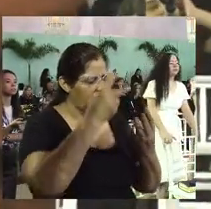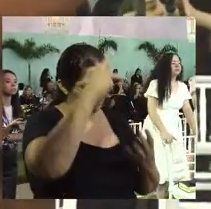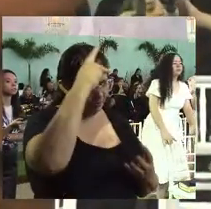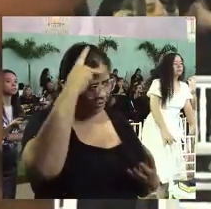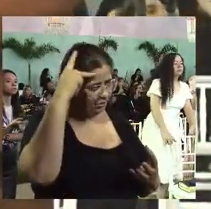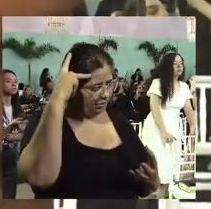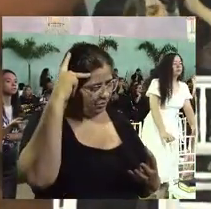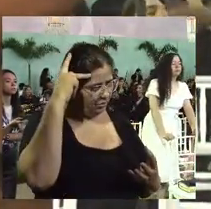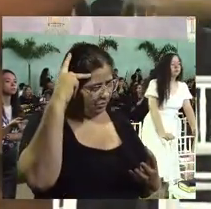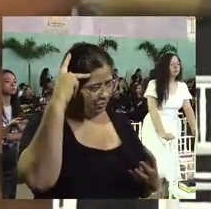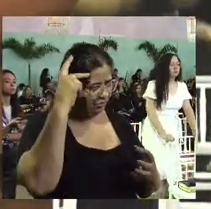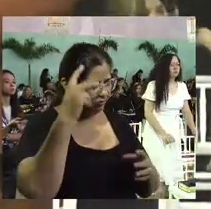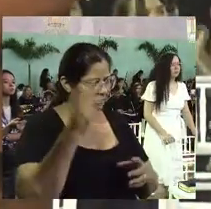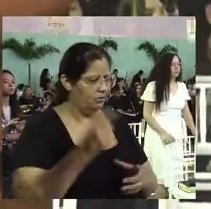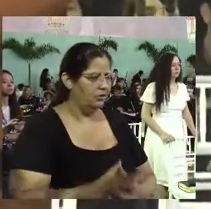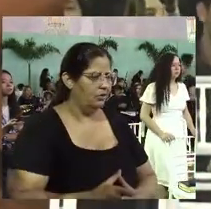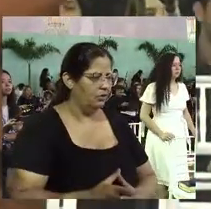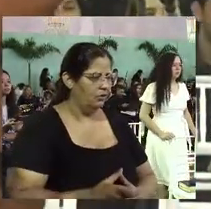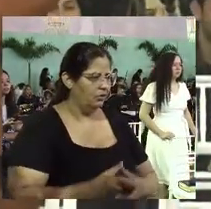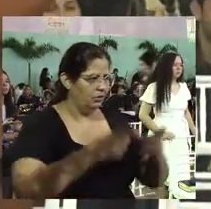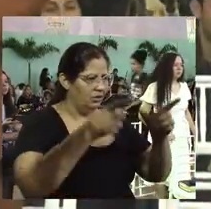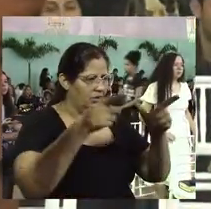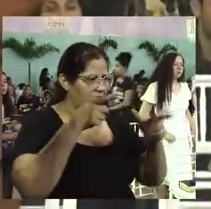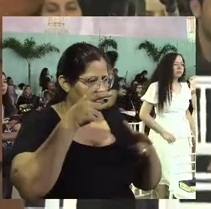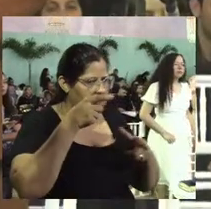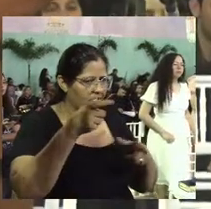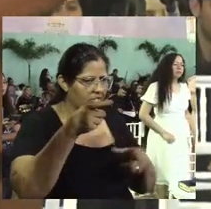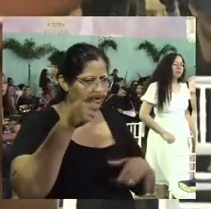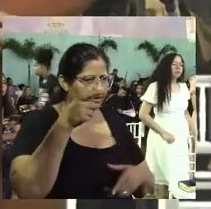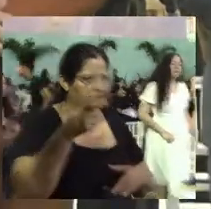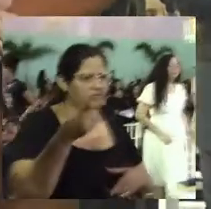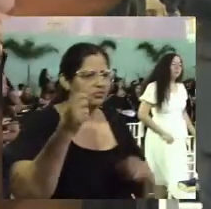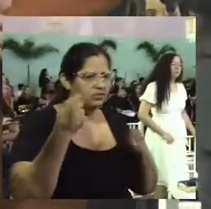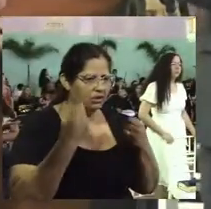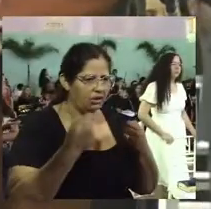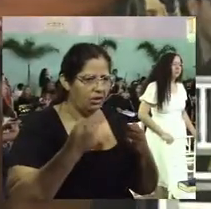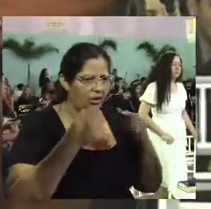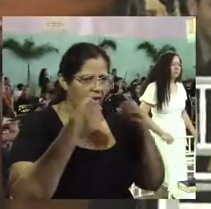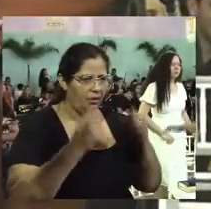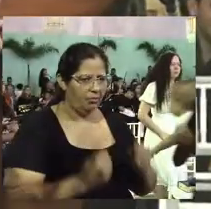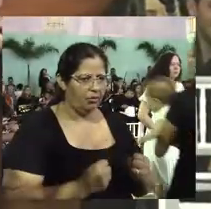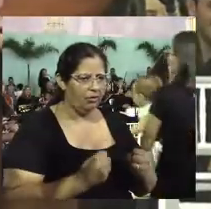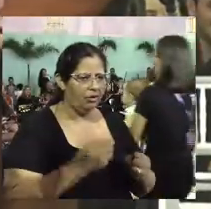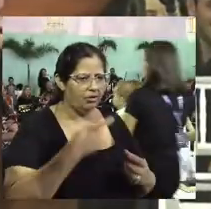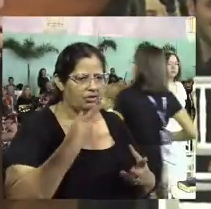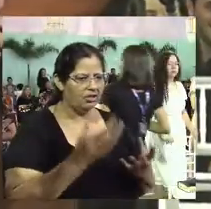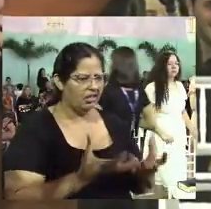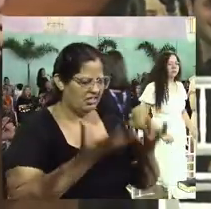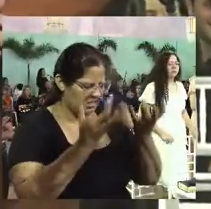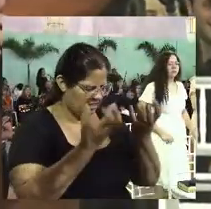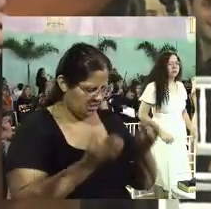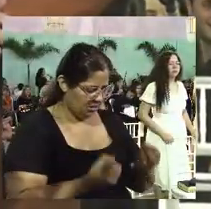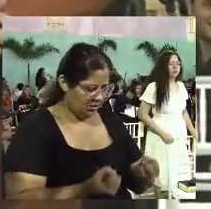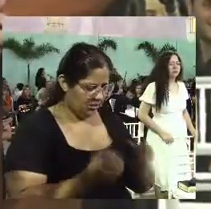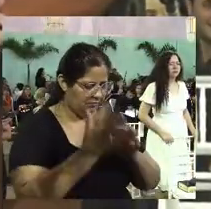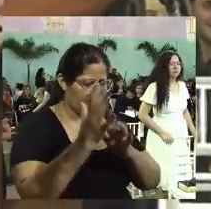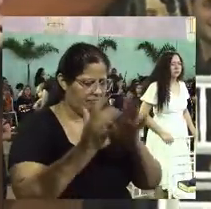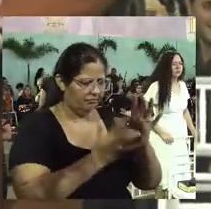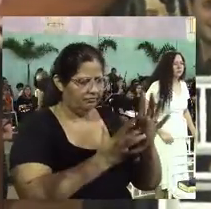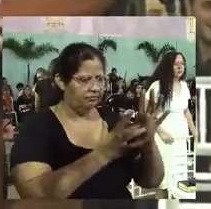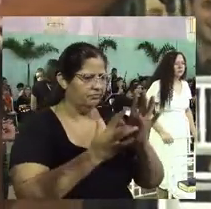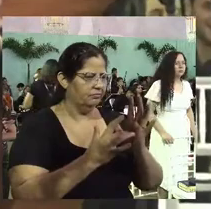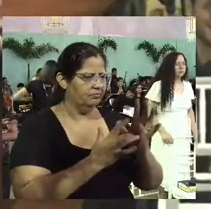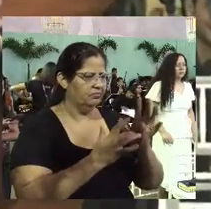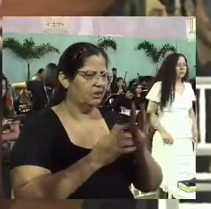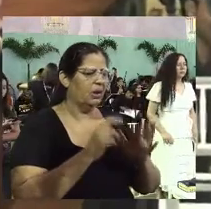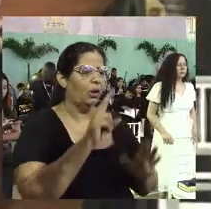que estão assistindo vão assistir depois você pode aí pela internet dizer eu quero aceitar Jesus como o senhor estava dor